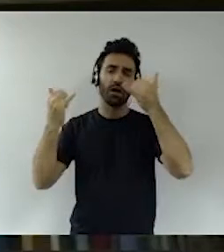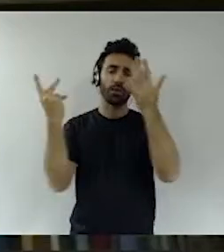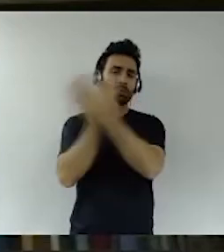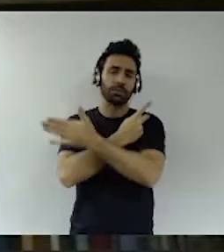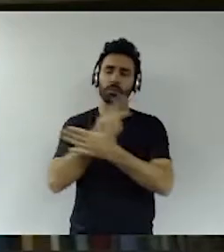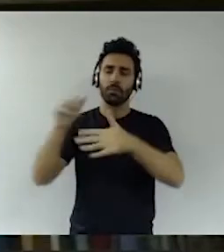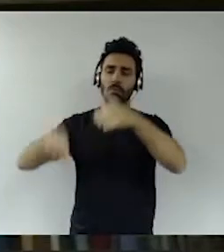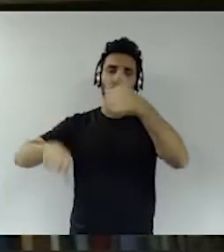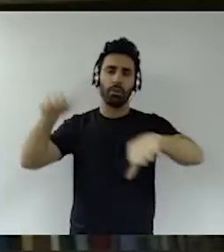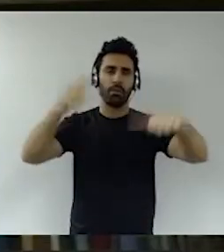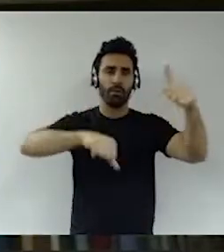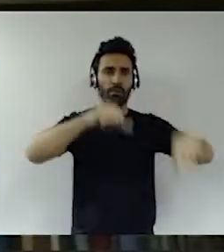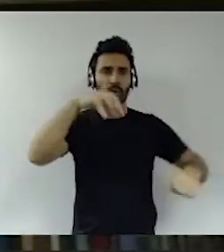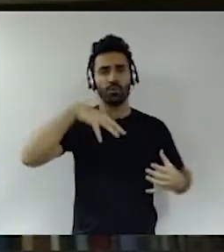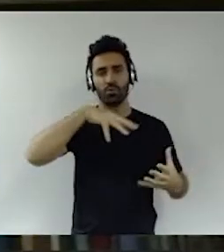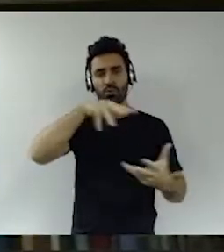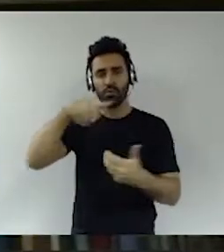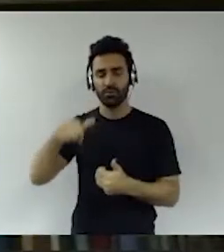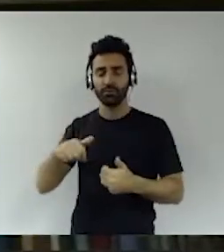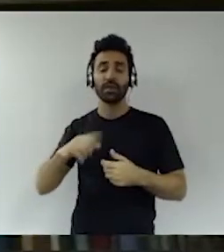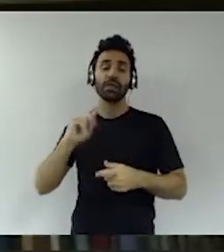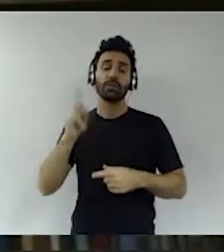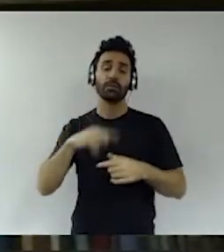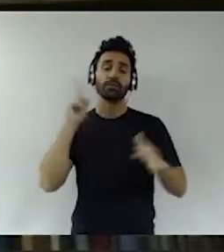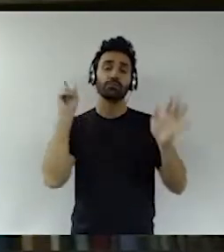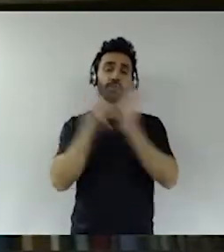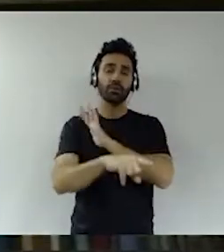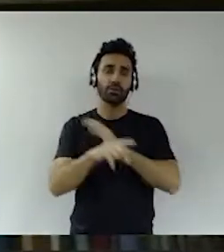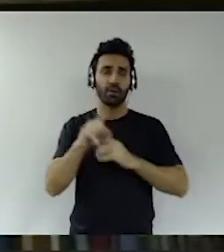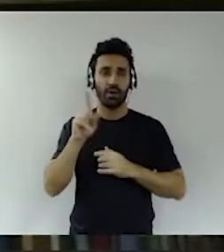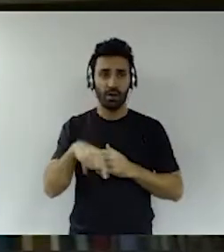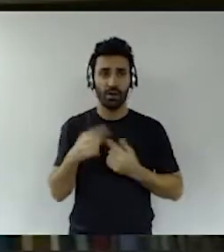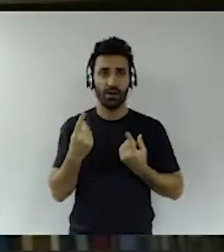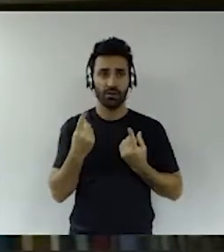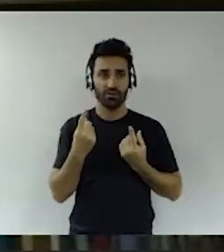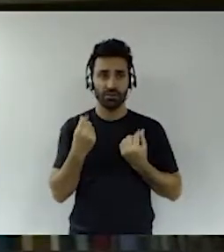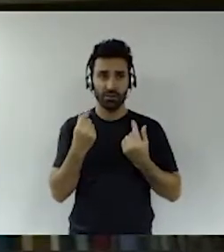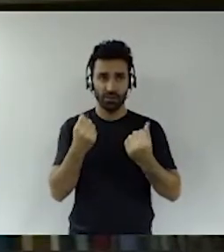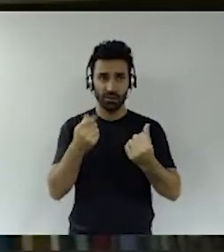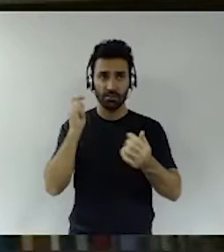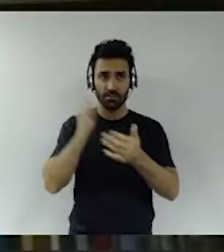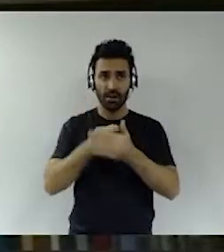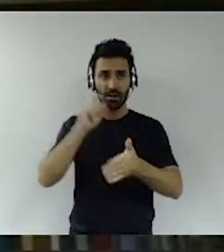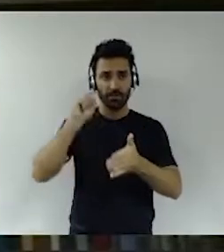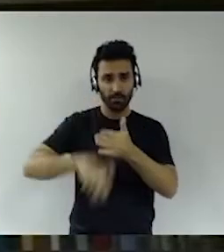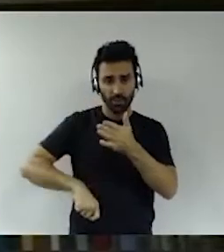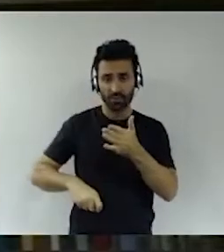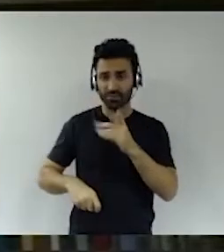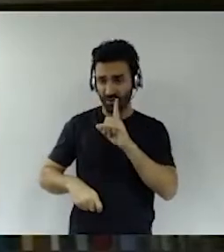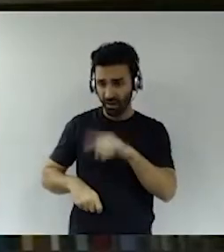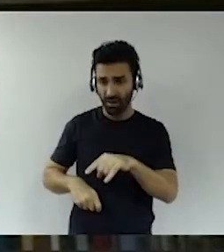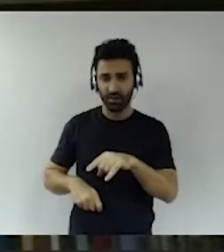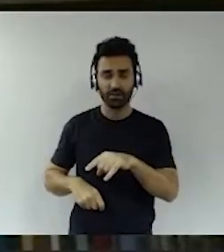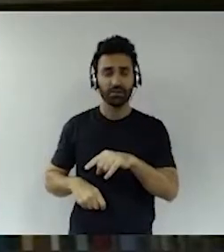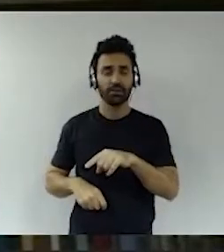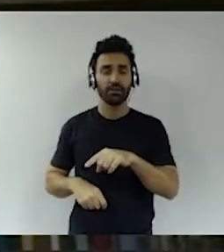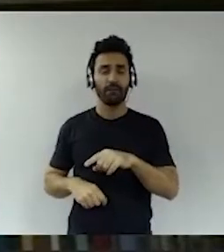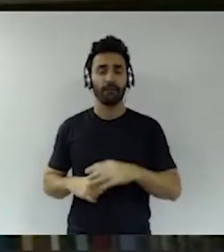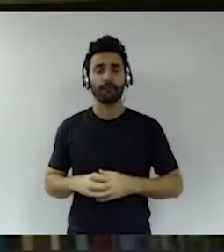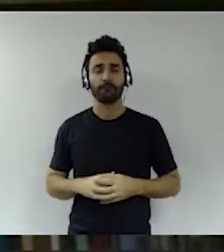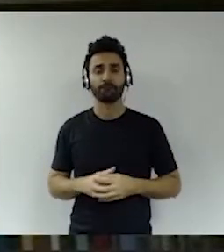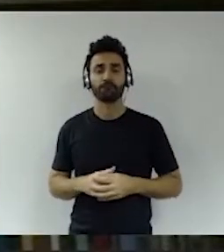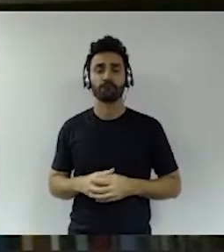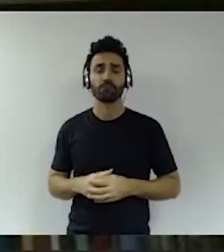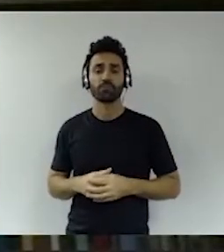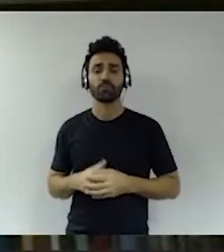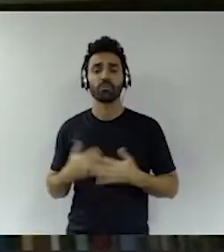o entrevistador perguntou: presidente, é dinheiro dos pagadores de impostos? Eles se referem assim aos contribuintes, né? E